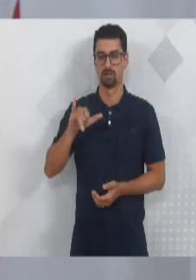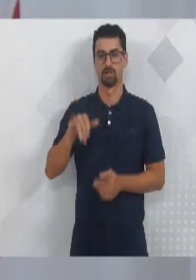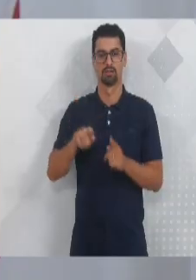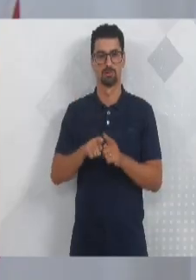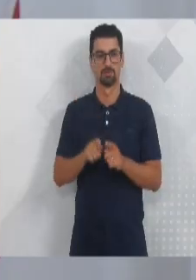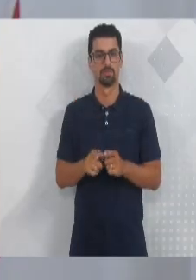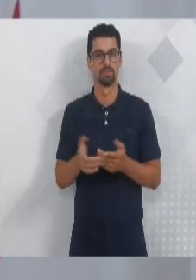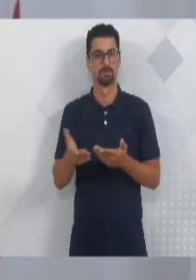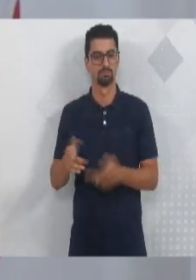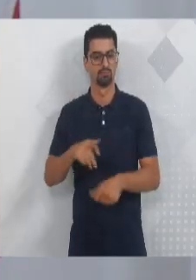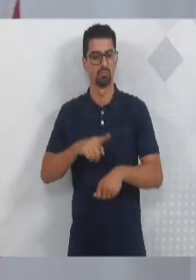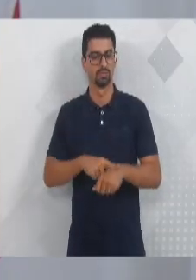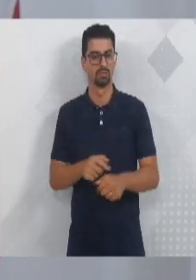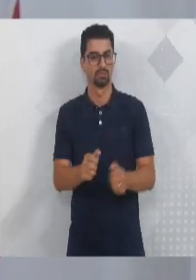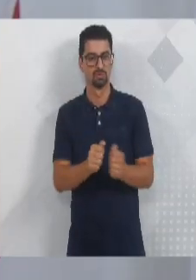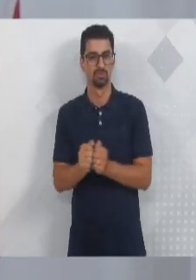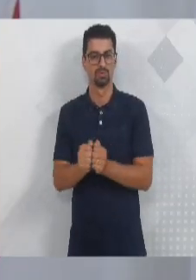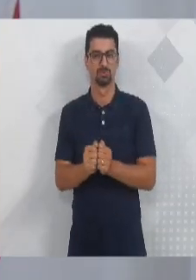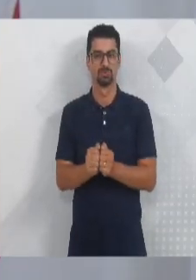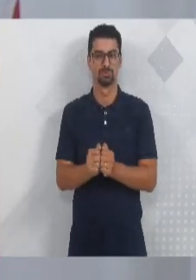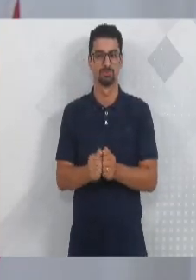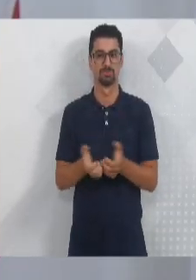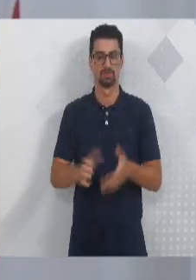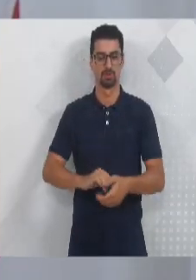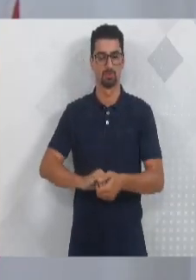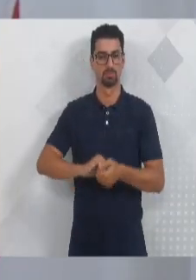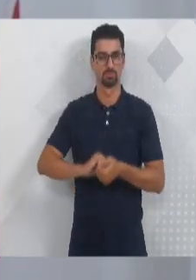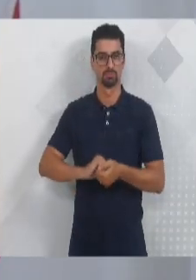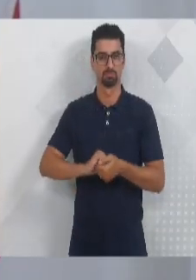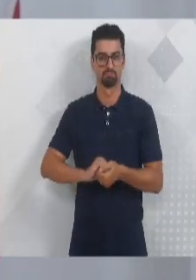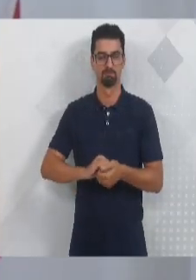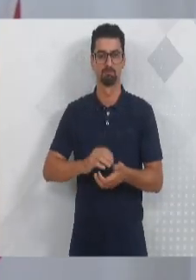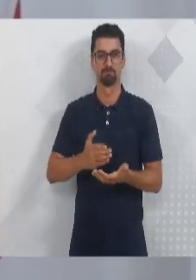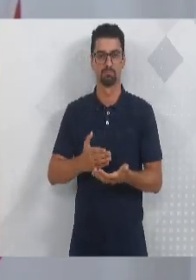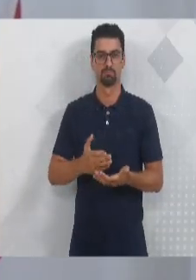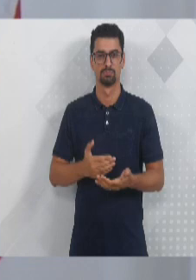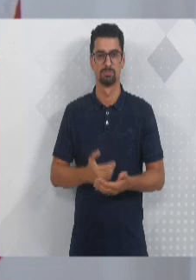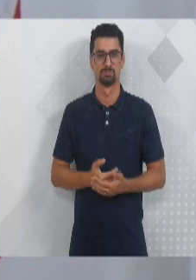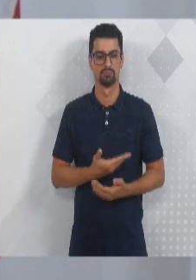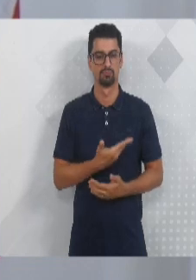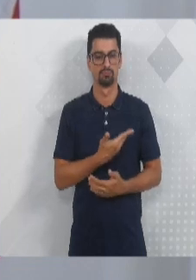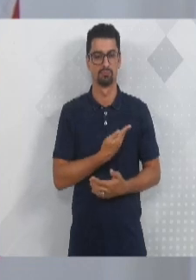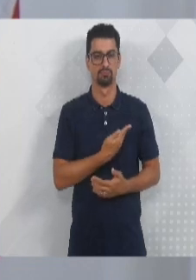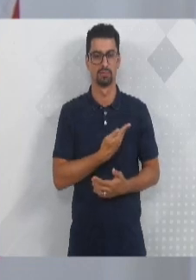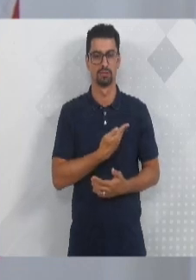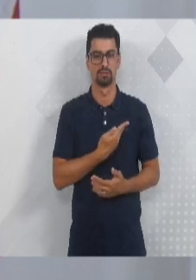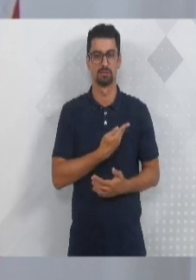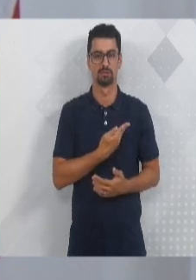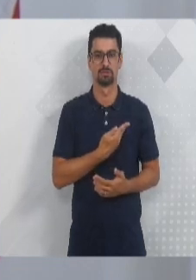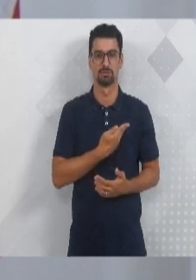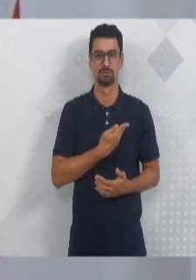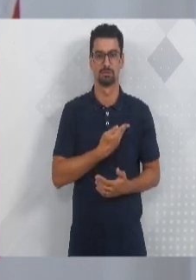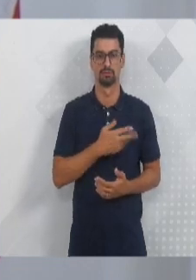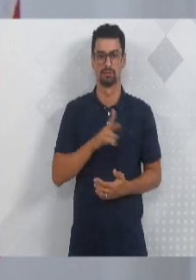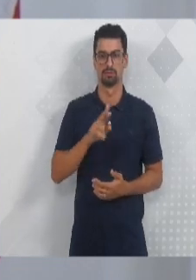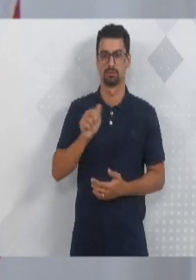está nesse momento aqui quero cumprimentar o meu amigo Raul Cardoso